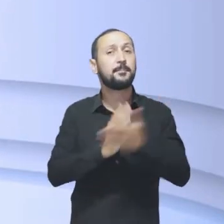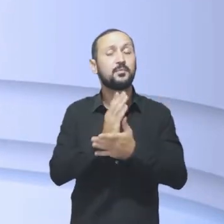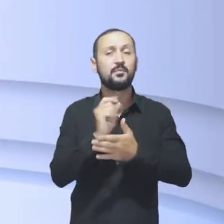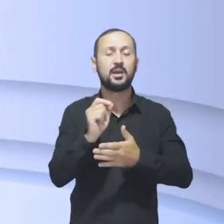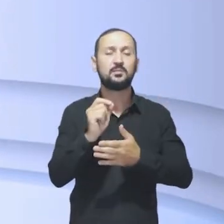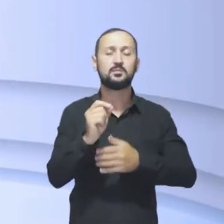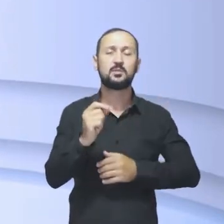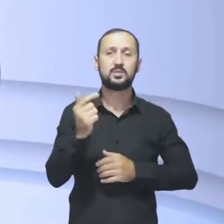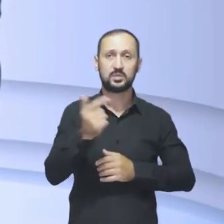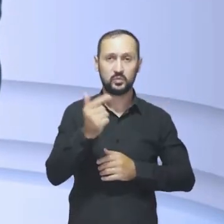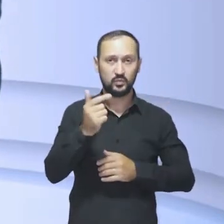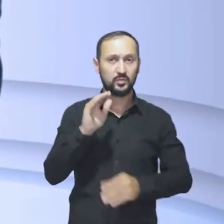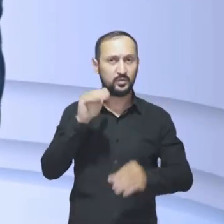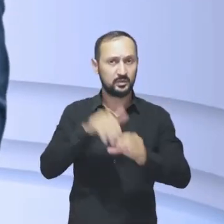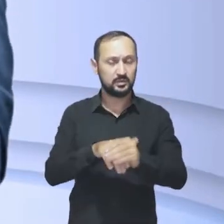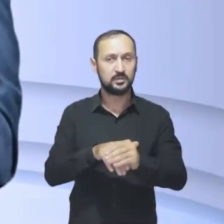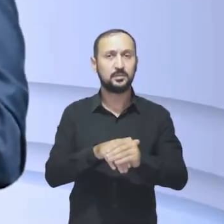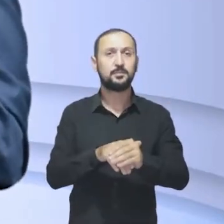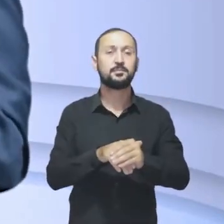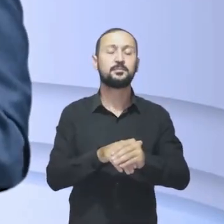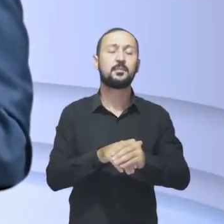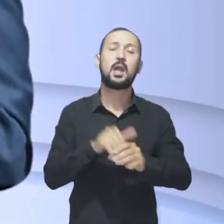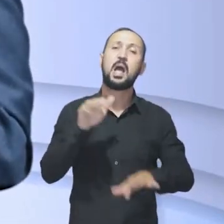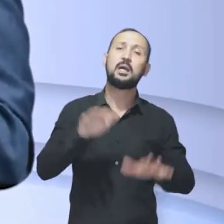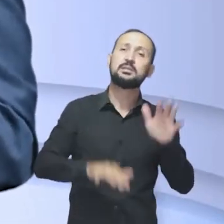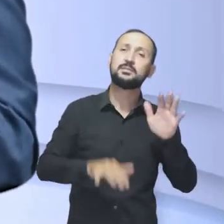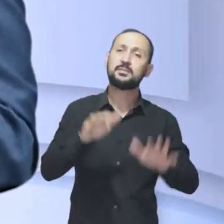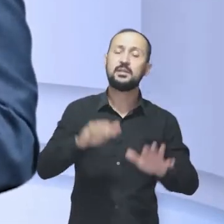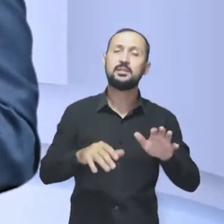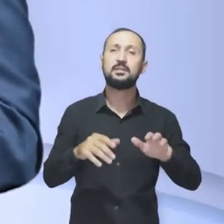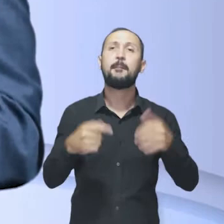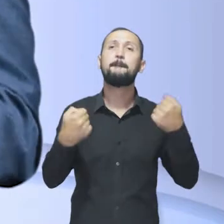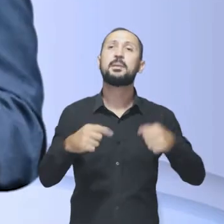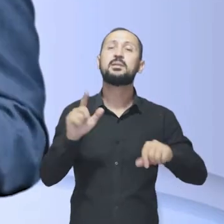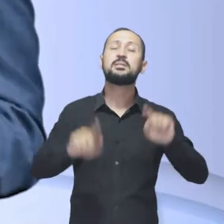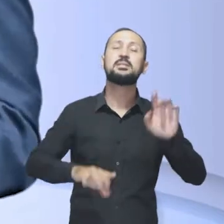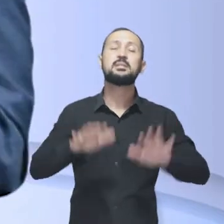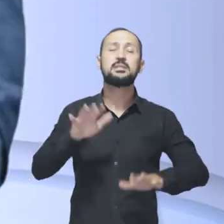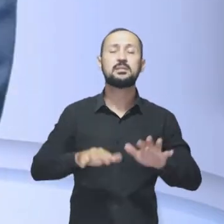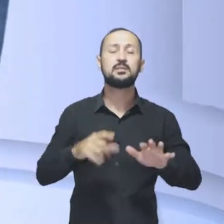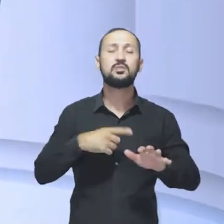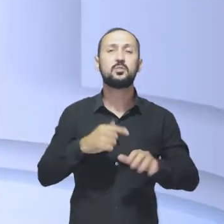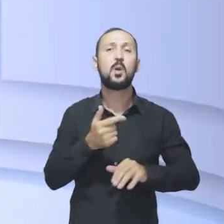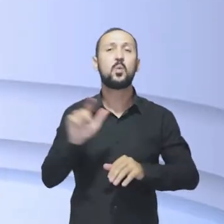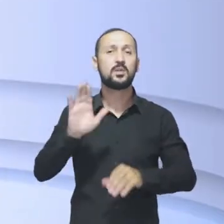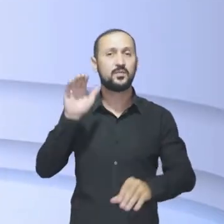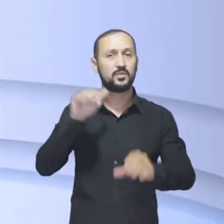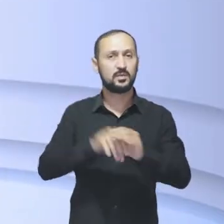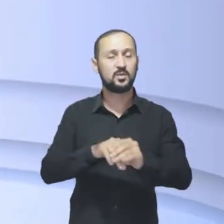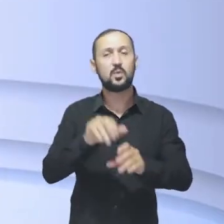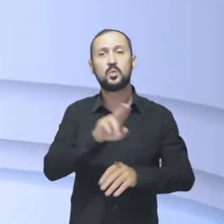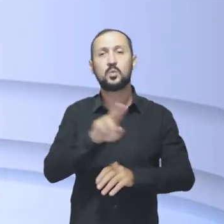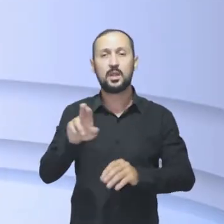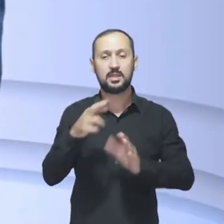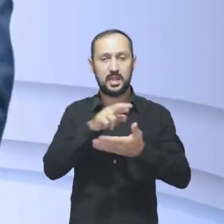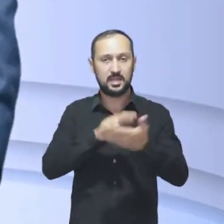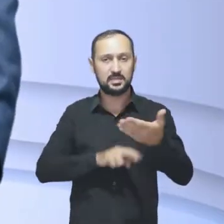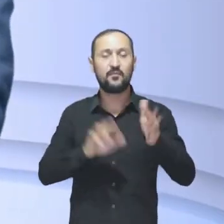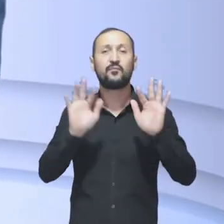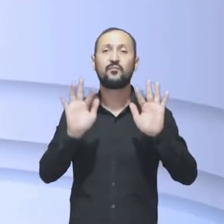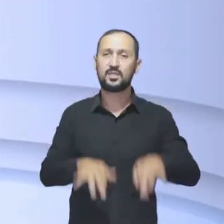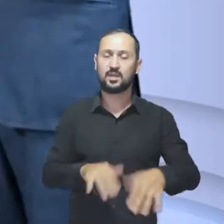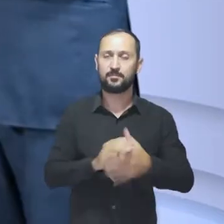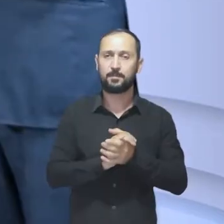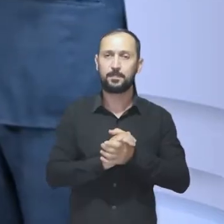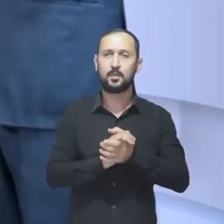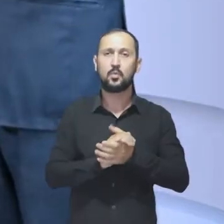quando o texto não passa por essa alteração, logo após a segunda votação, ele é encaminhado através de uma mensagem ao Executivo,